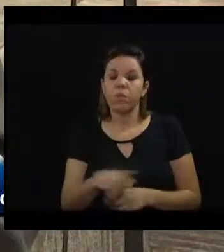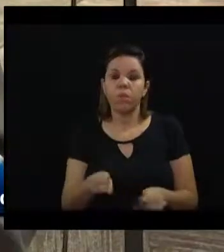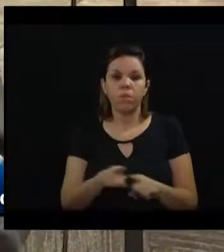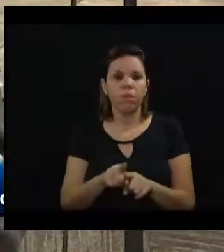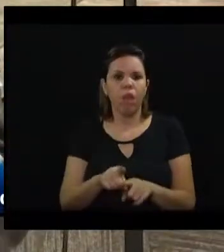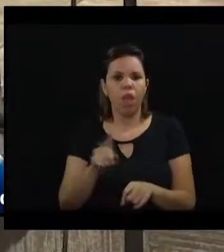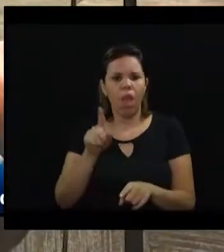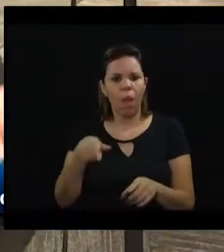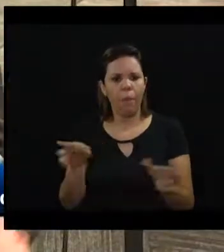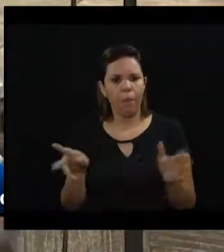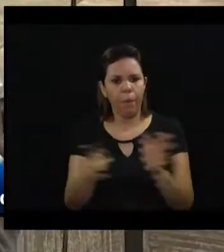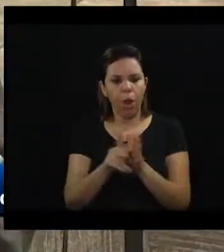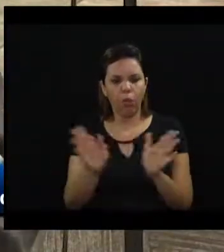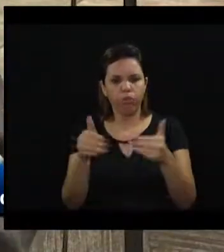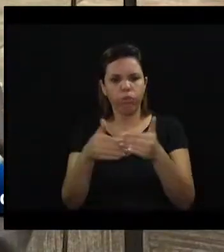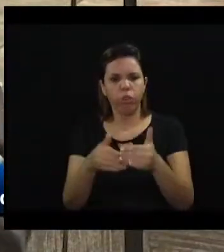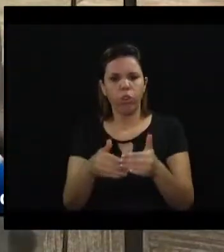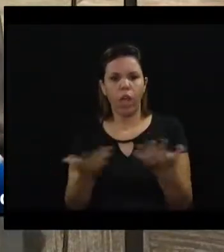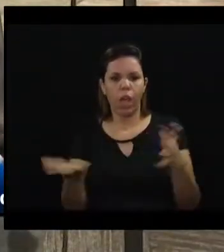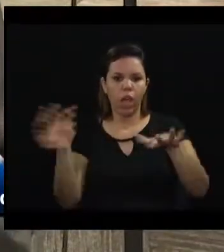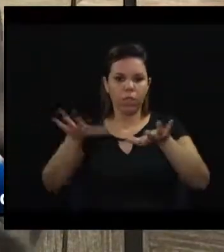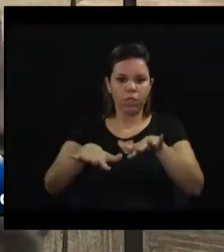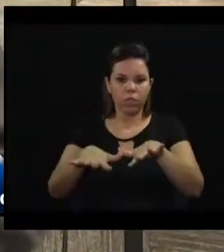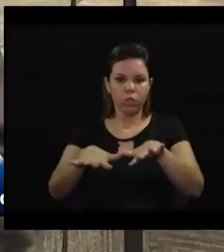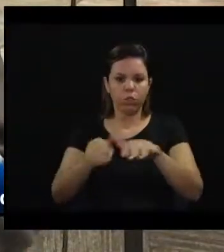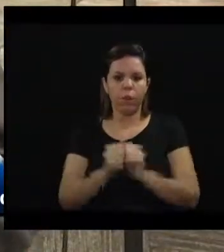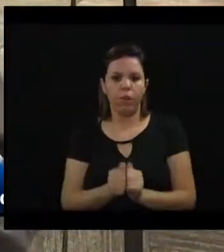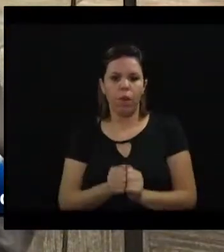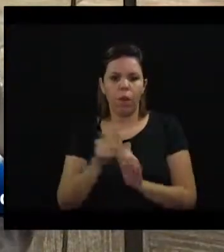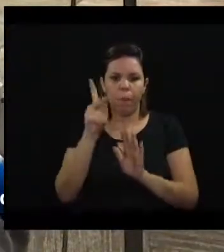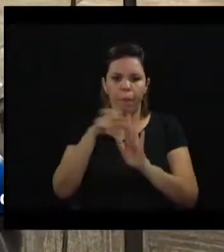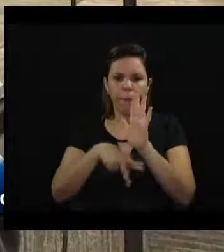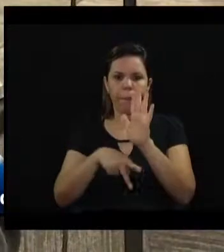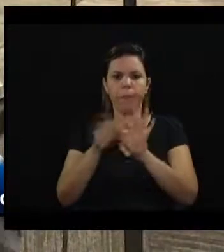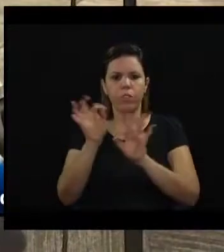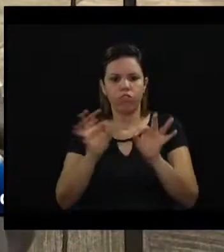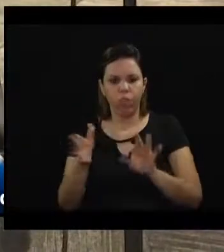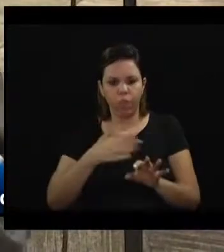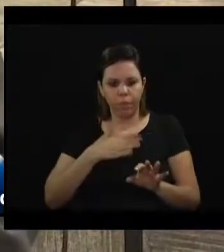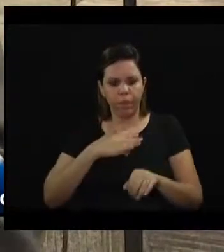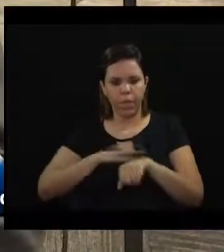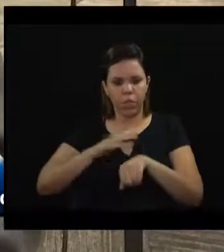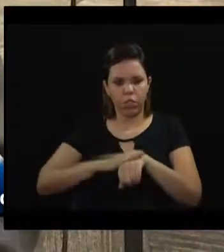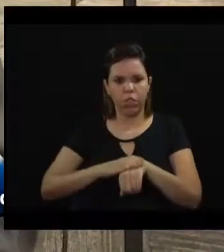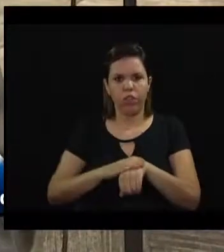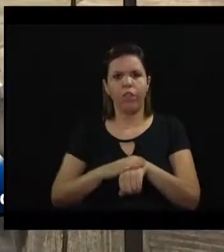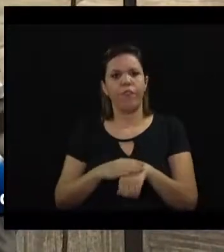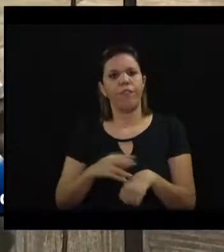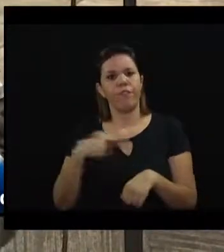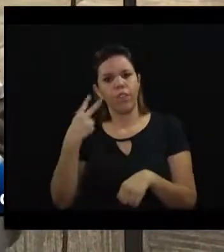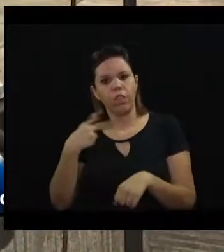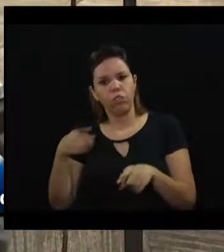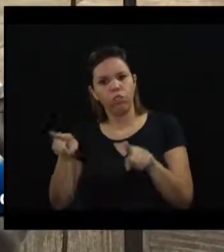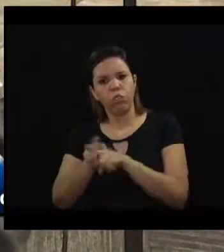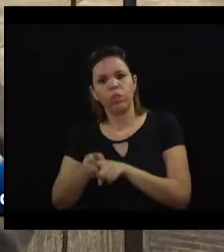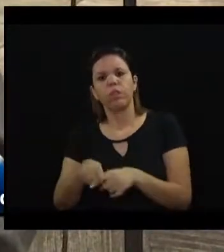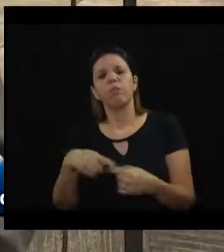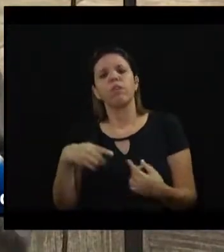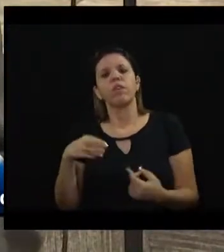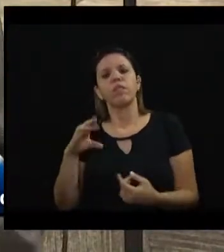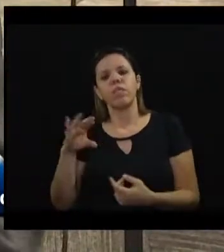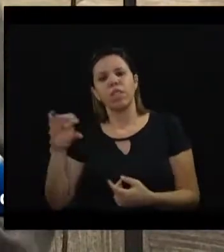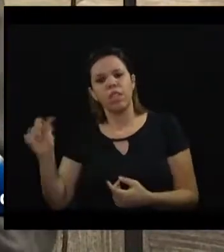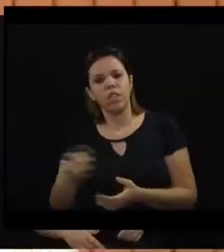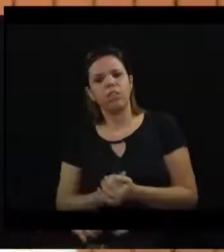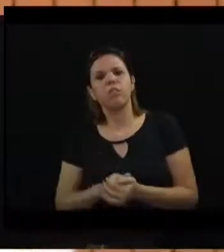inclusão. Recentemente nós tivemos aí alguns projetos que foi de minha autoria, do vereador Cirilo, para que nós possamos cada vez mais incluir